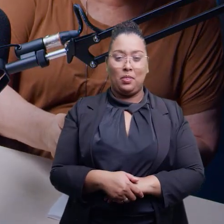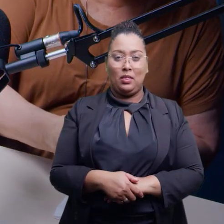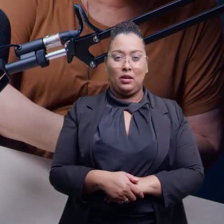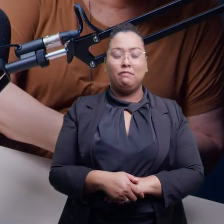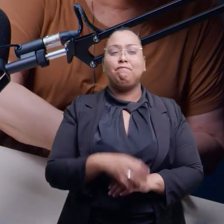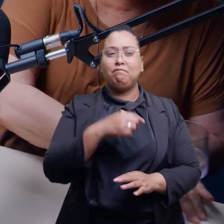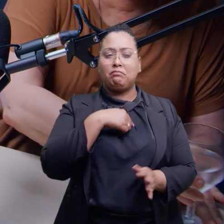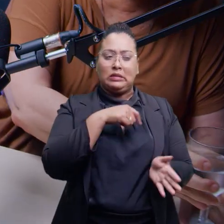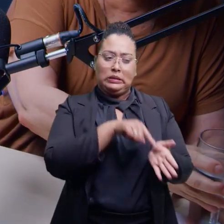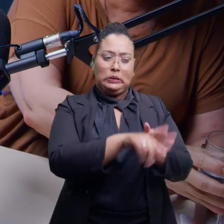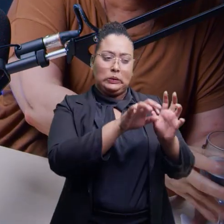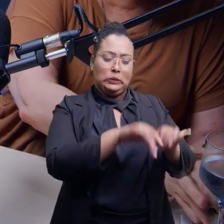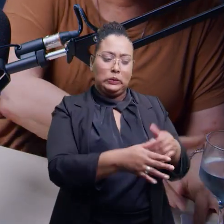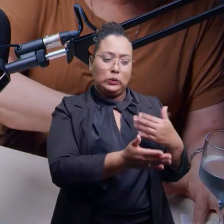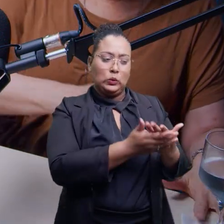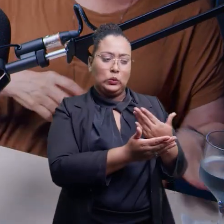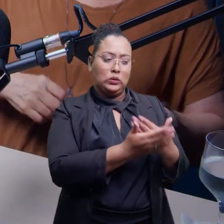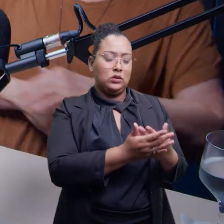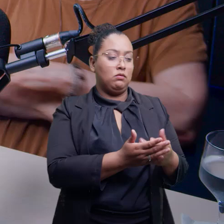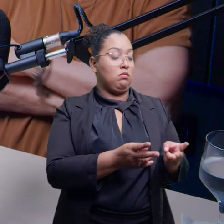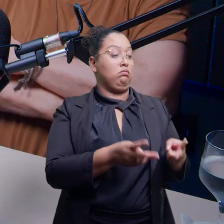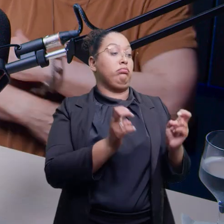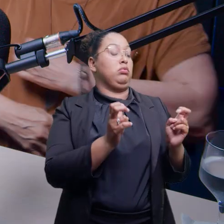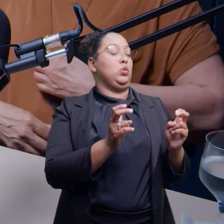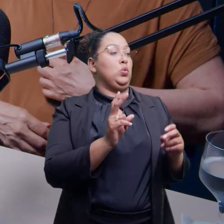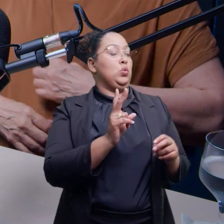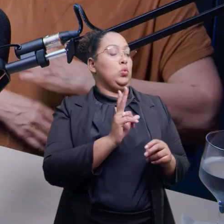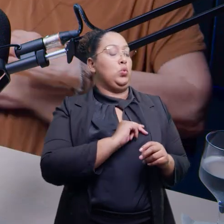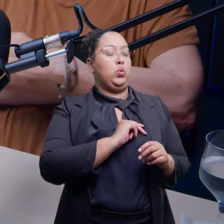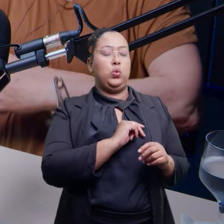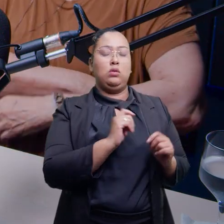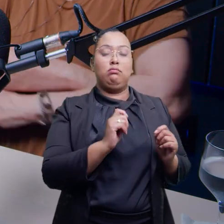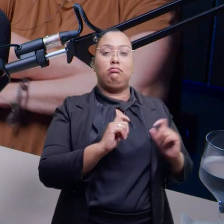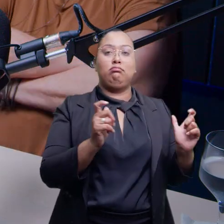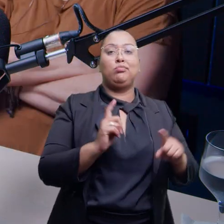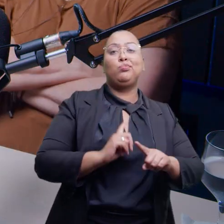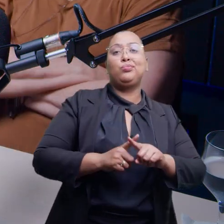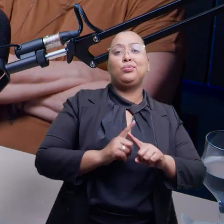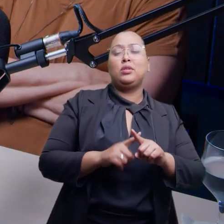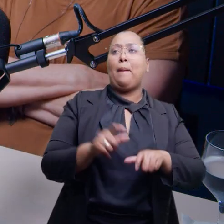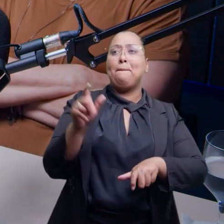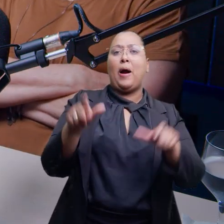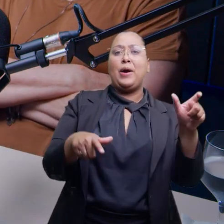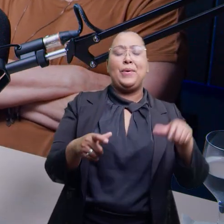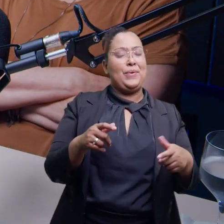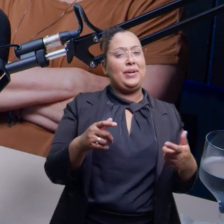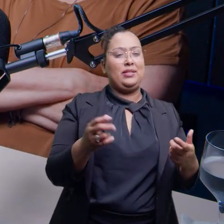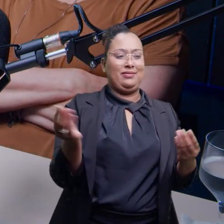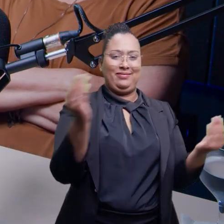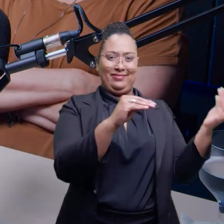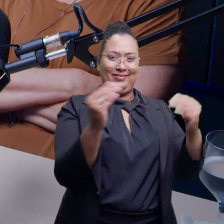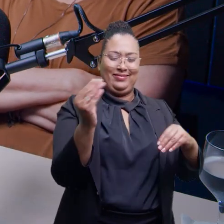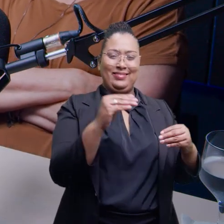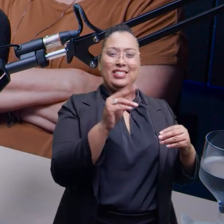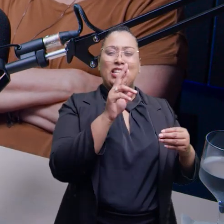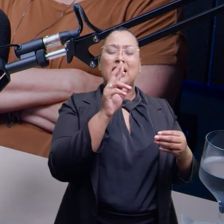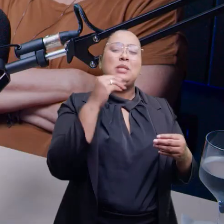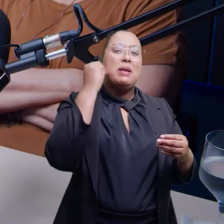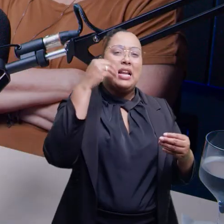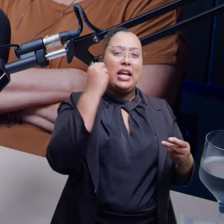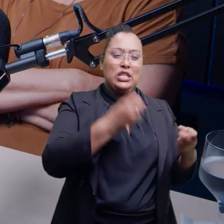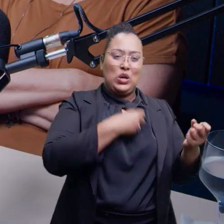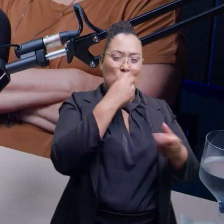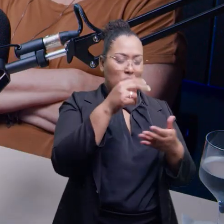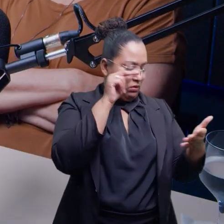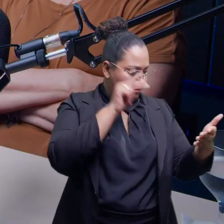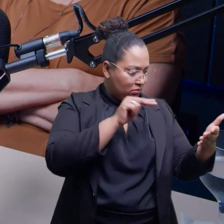Eu pesquisando sobre o assunto, fiquei muito, assim, instigada, porque todos os relatos que a gente lê